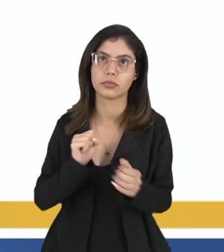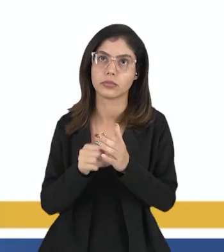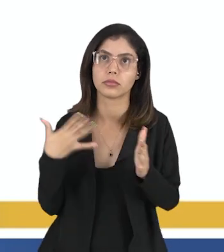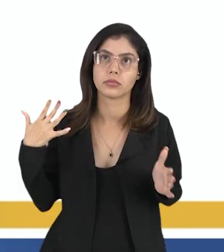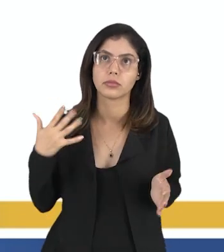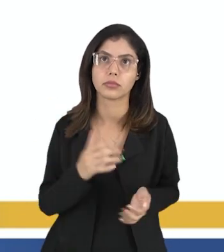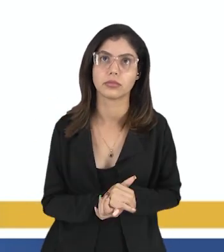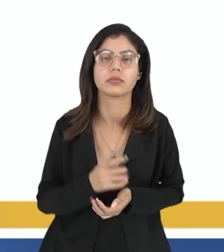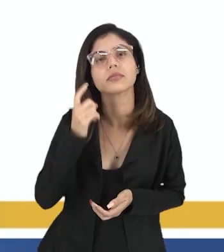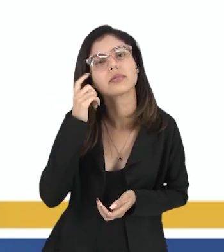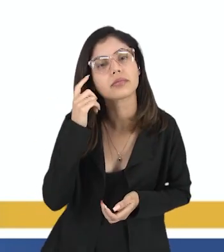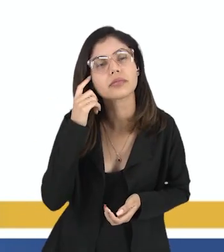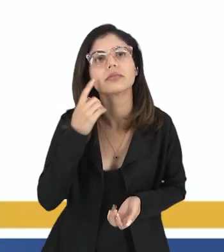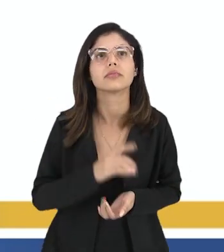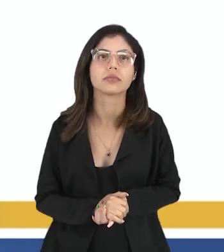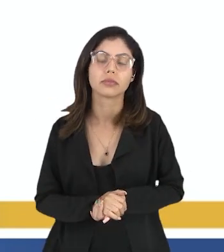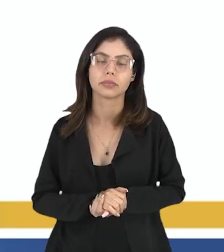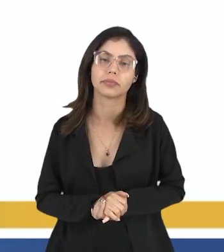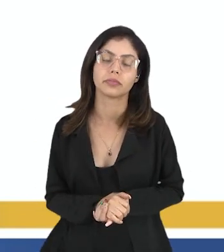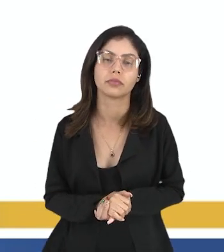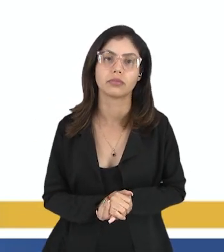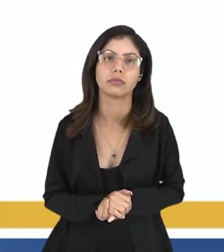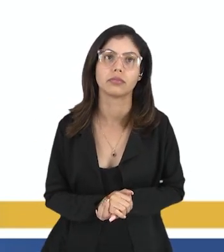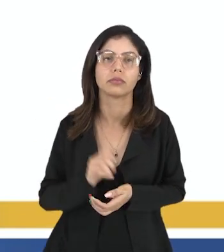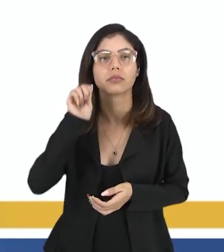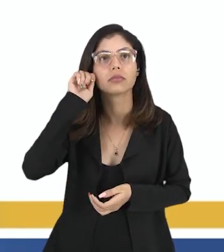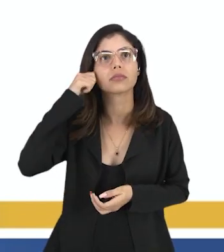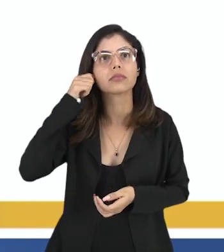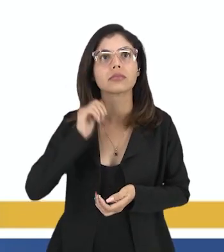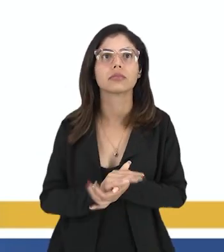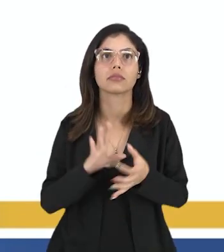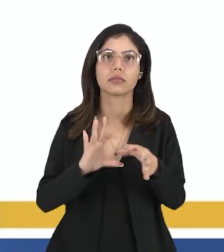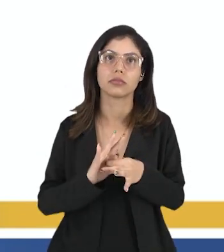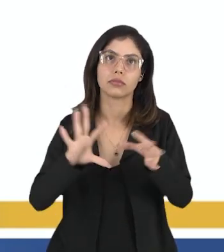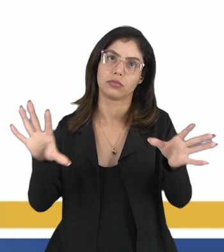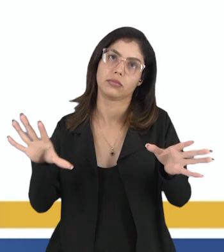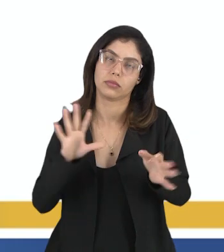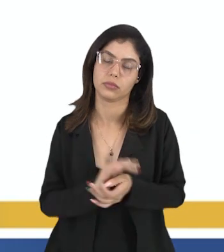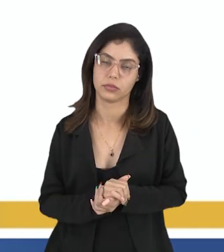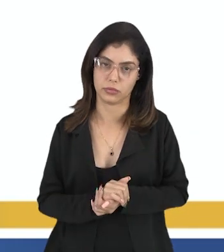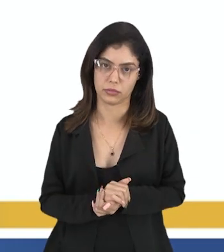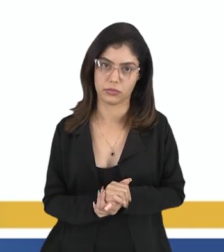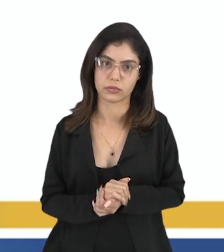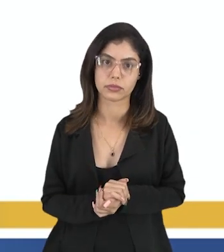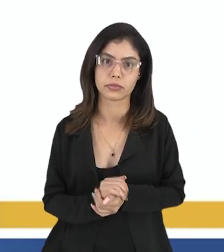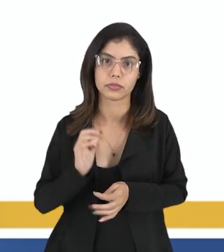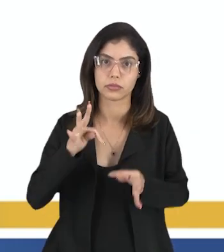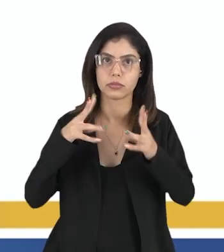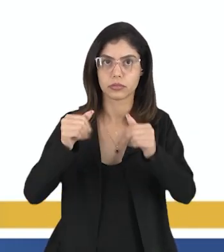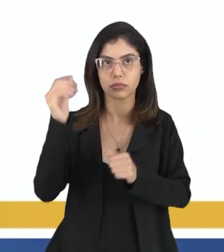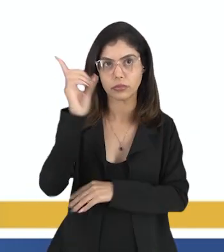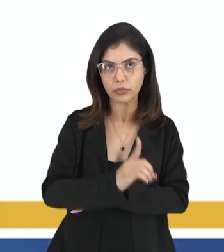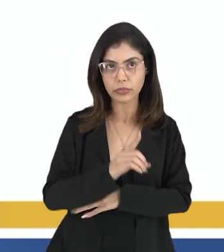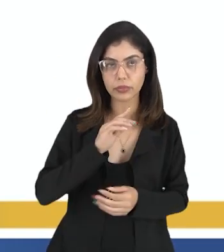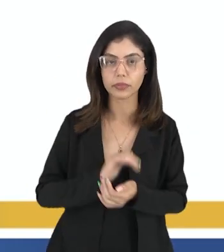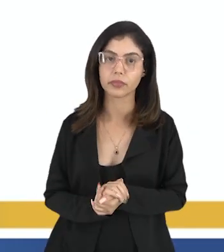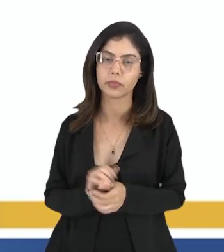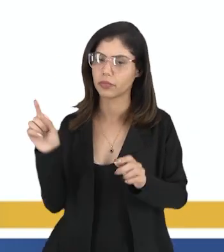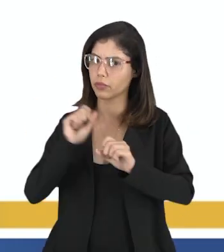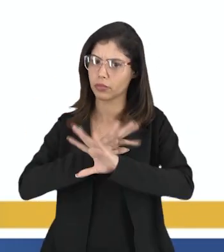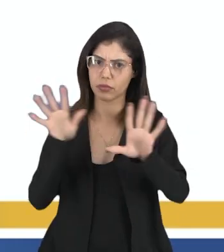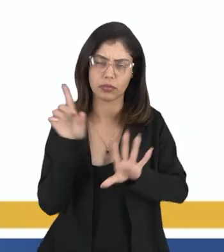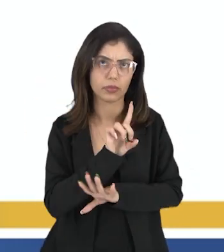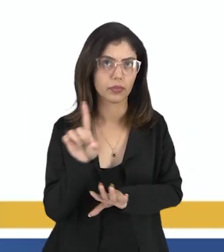gente pensa assim, as pessoas negras foram livres, agora, né, usufruindo de todos os direitos, mas claro que